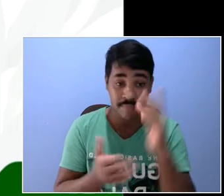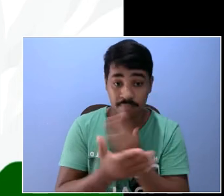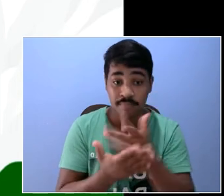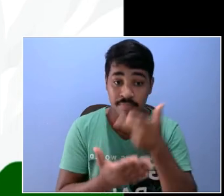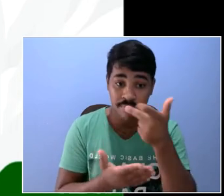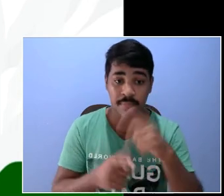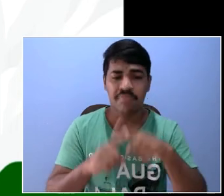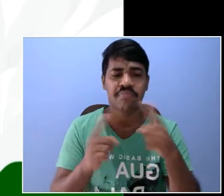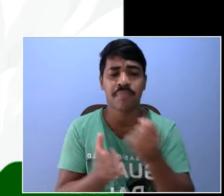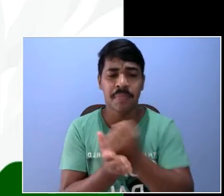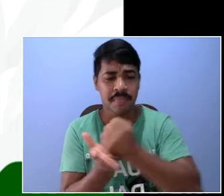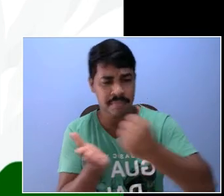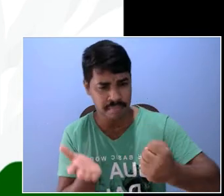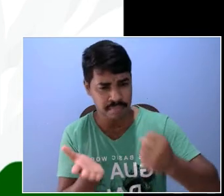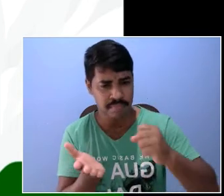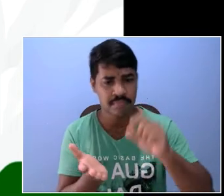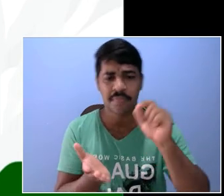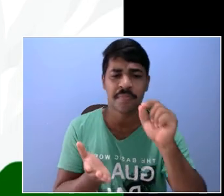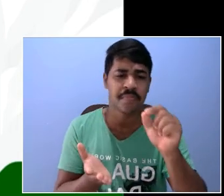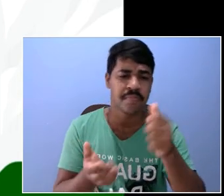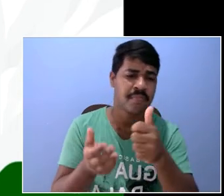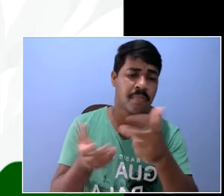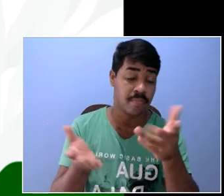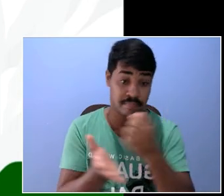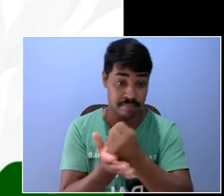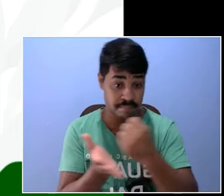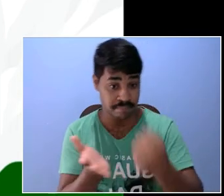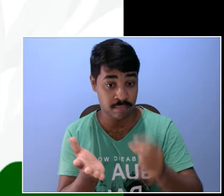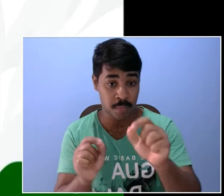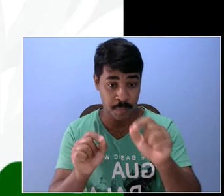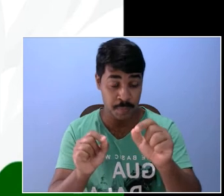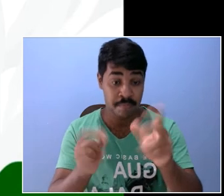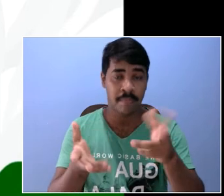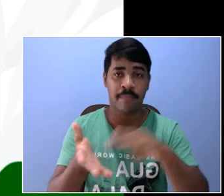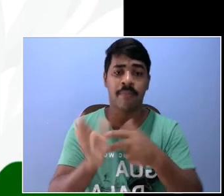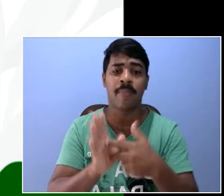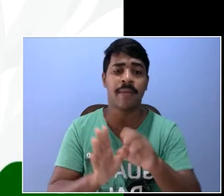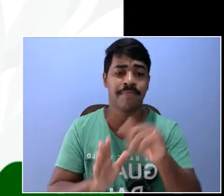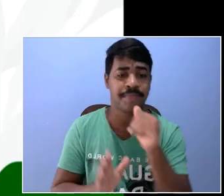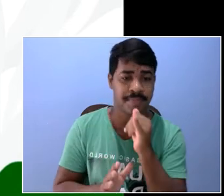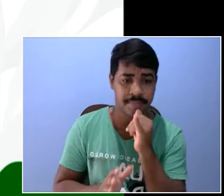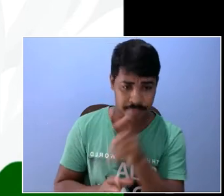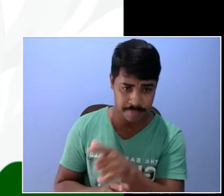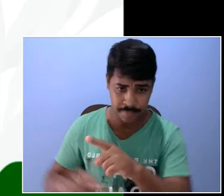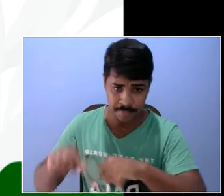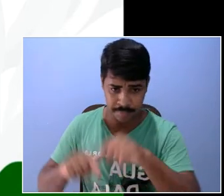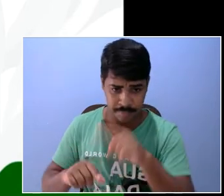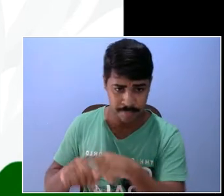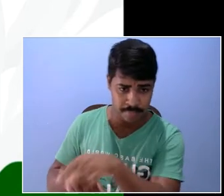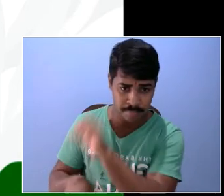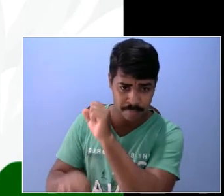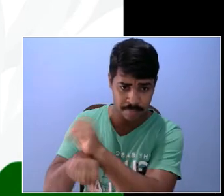em repouso continua em repouso e um objeto em movimento move-se em linha reta